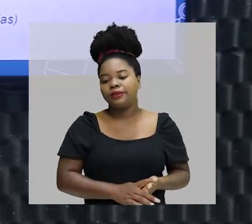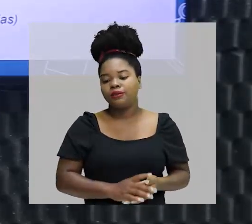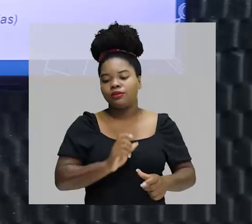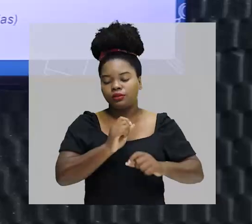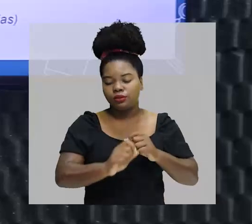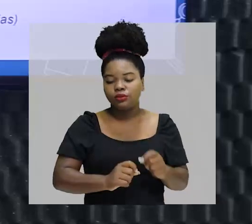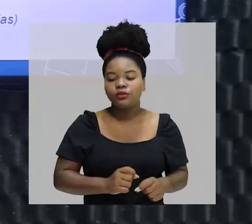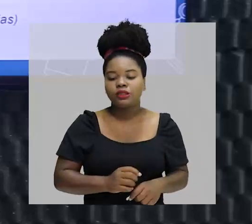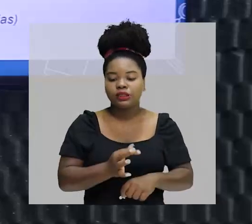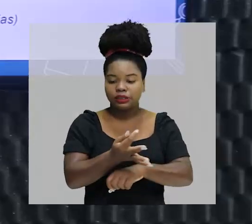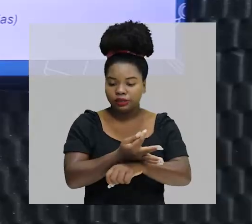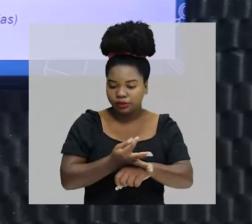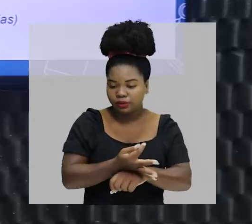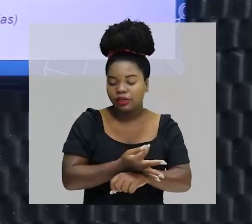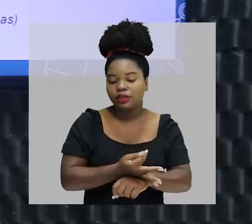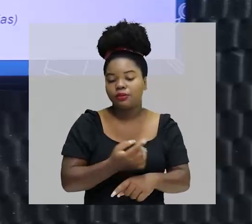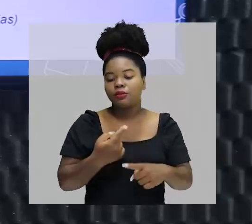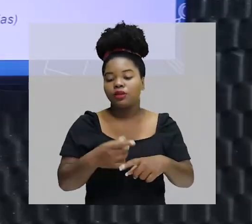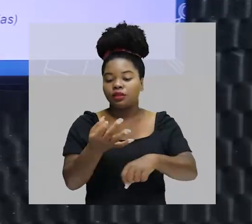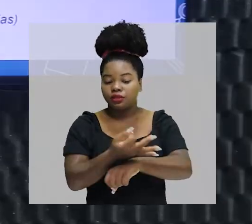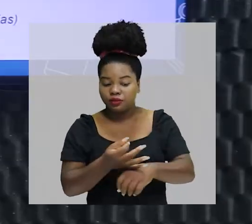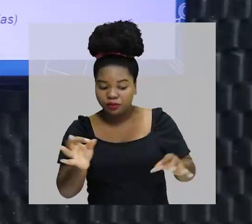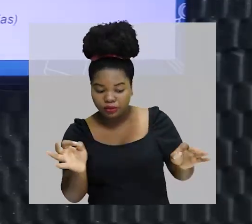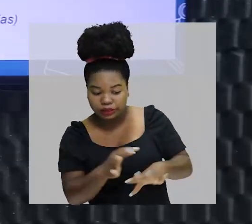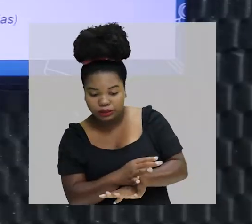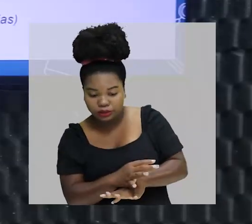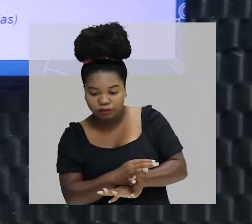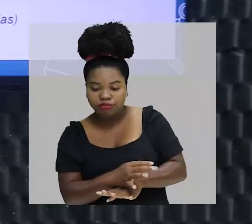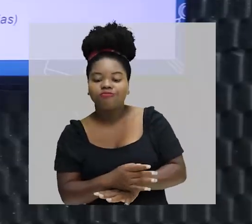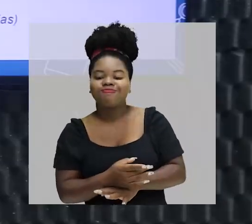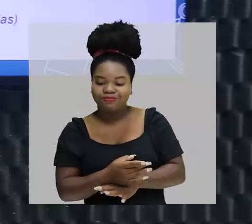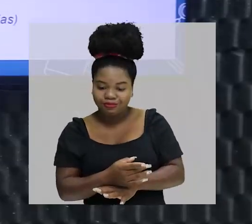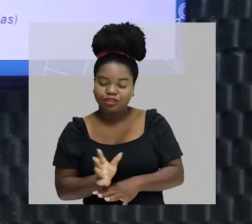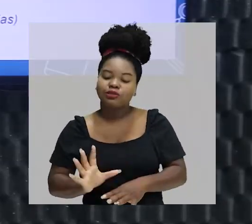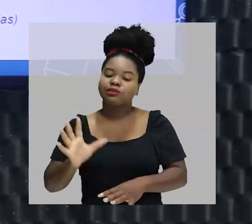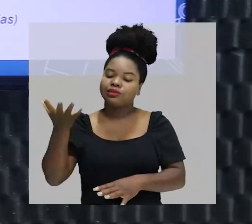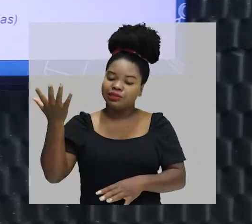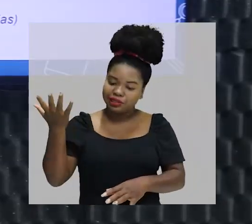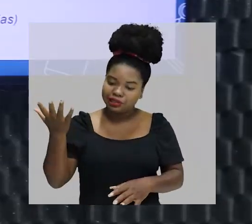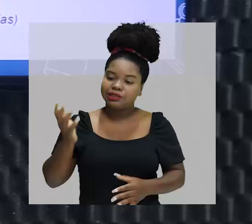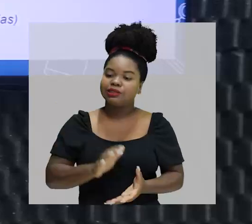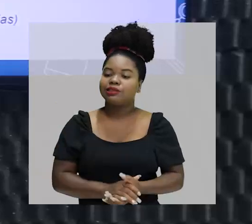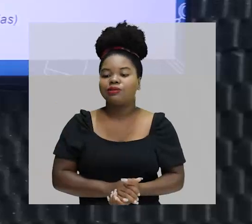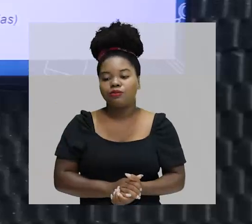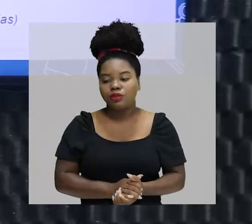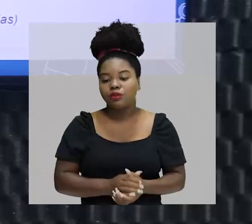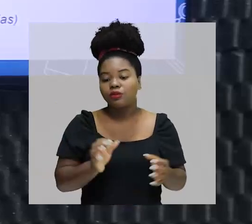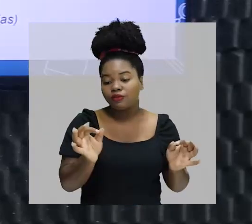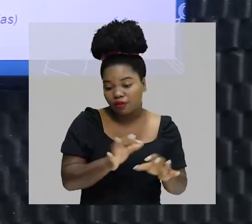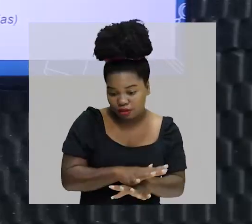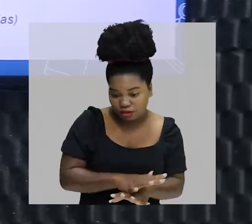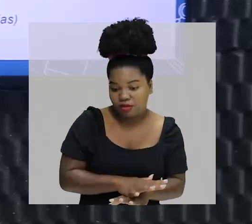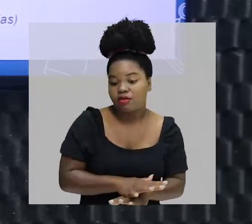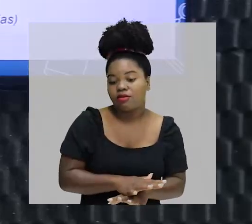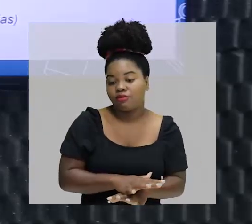férias. As férias vão acabar, portanto, é uma ação temporária. Você vai deixar